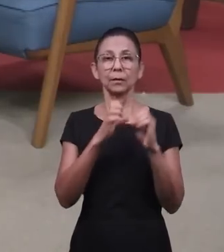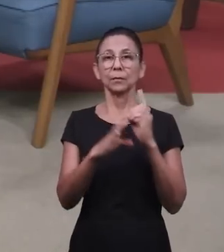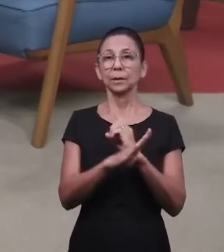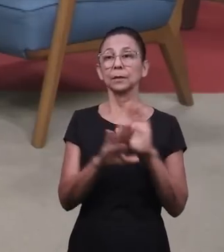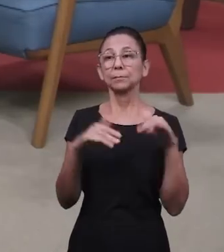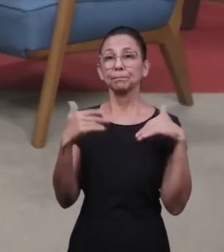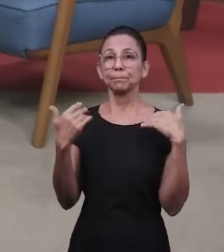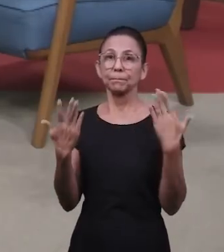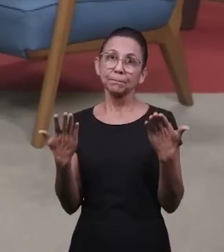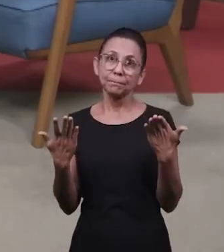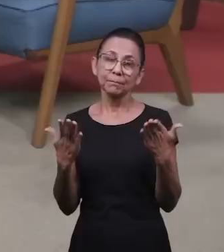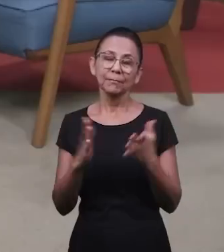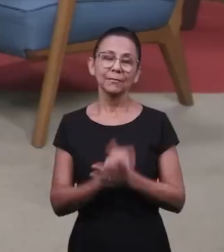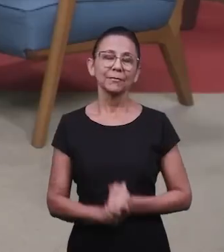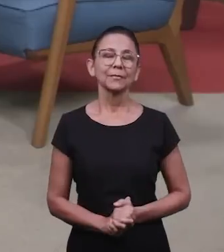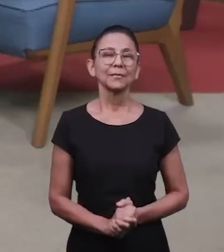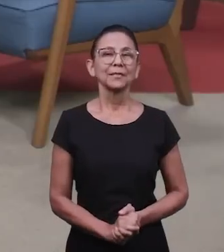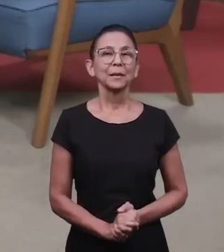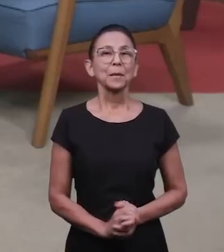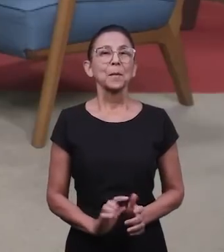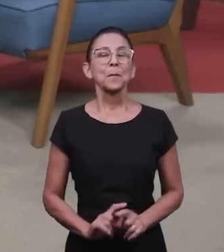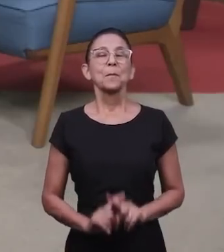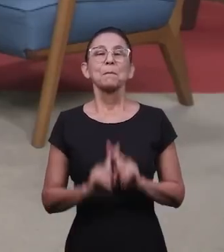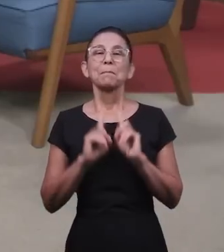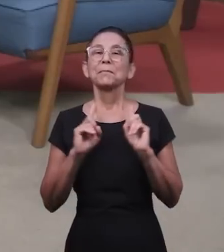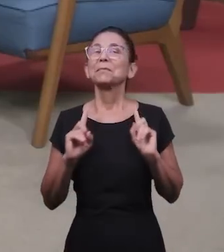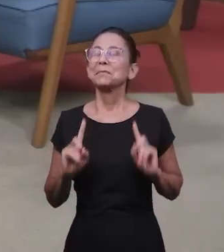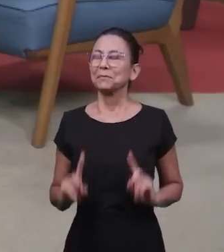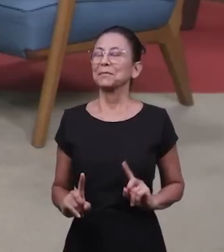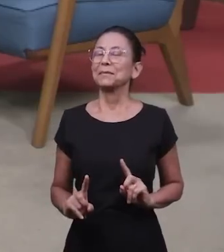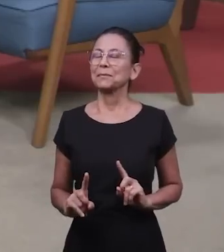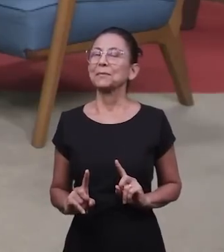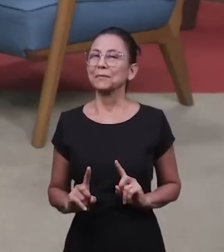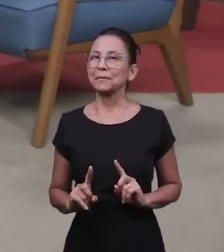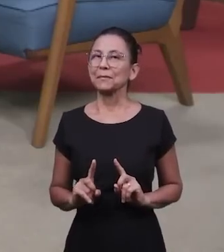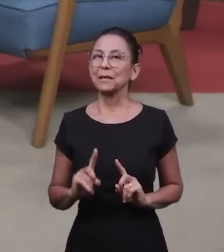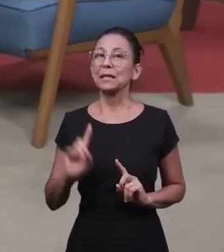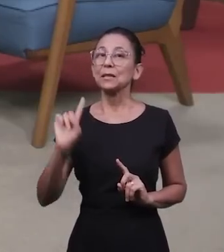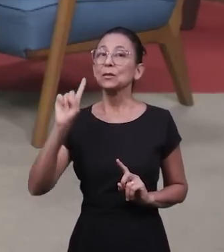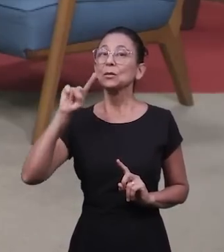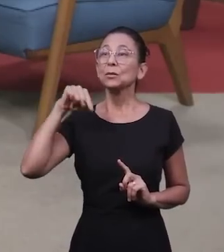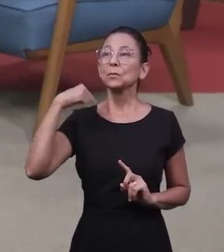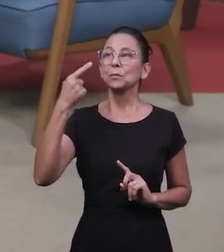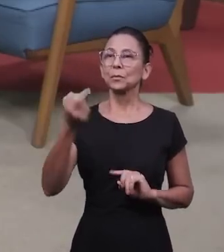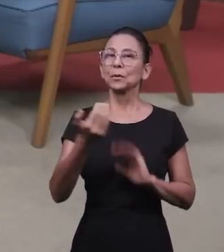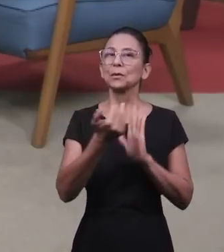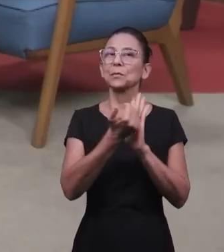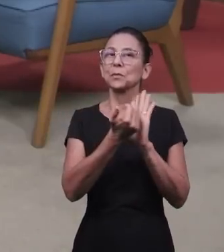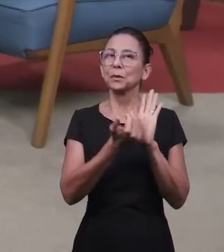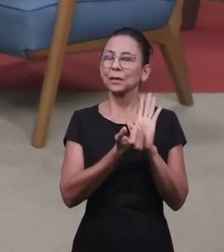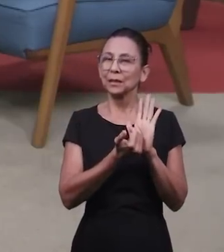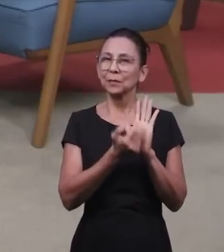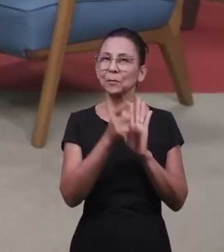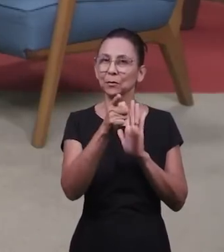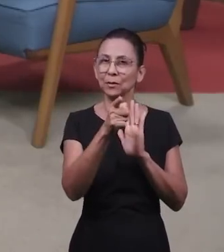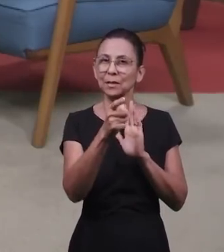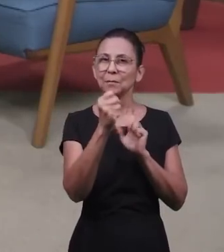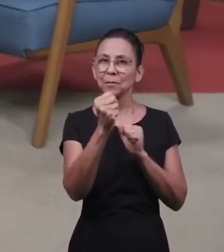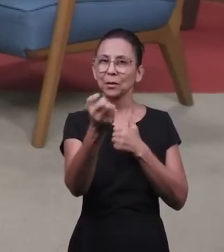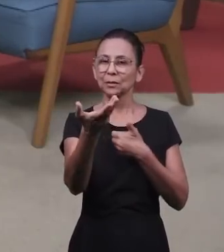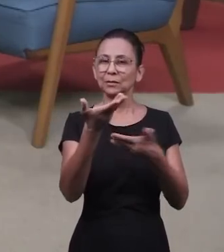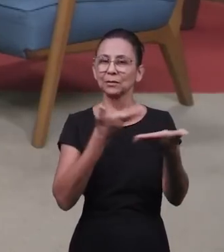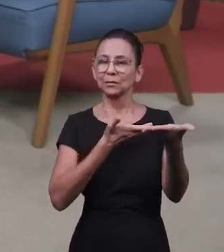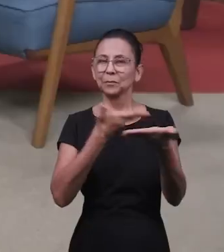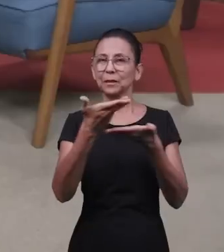Bíblica Dominical, enfim. Mas nós podemos, você pode participar da próxima edição